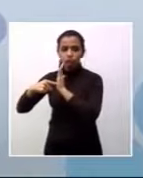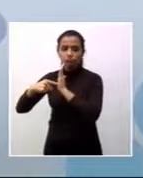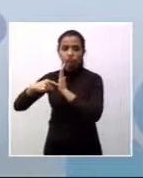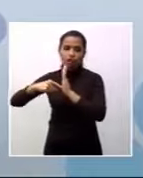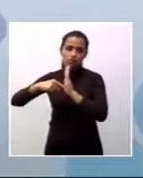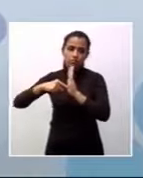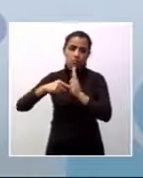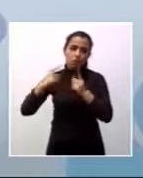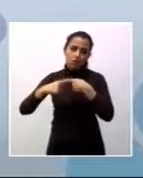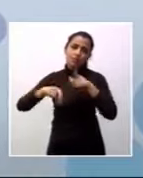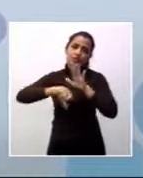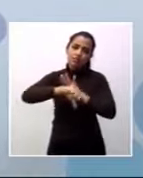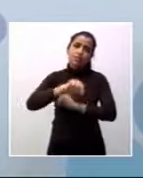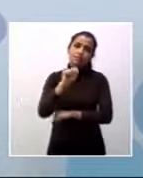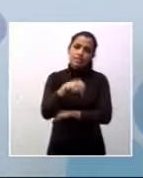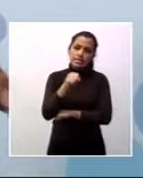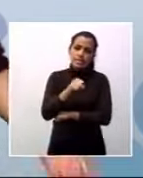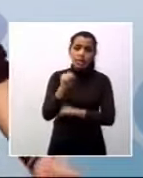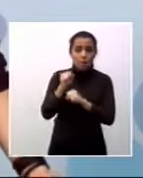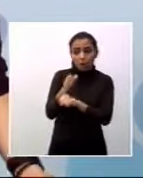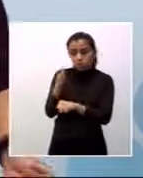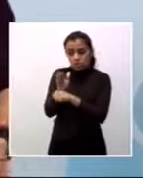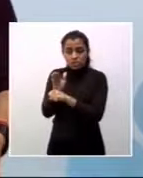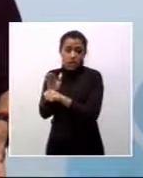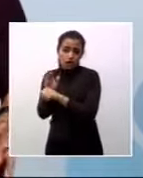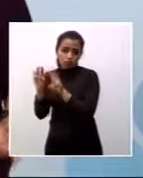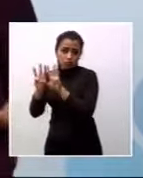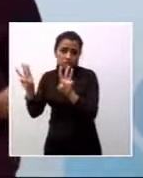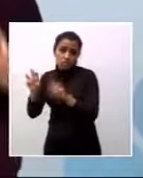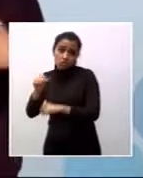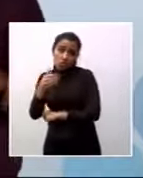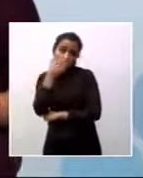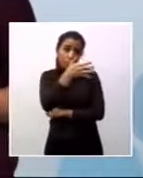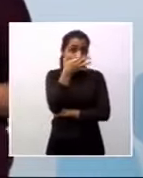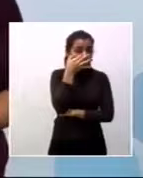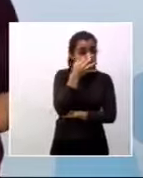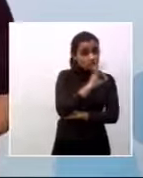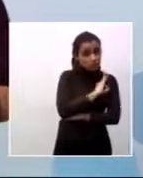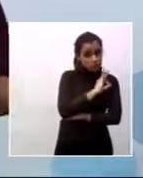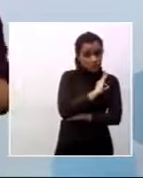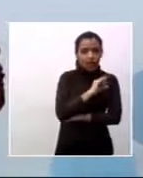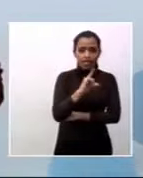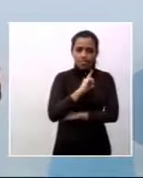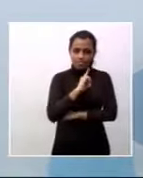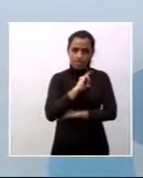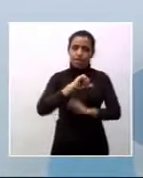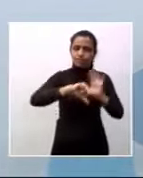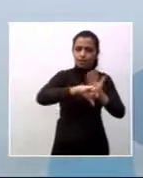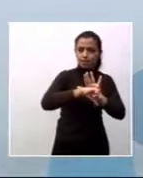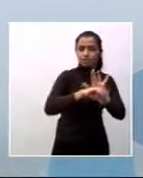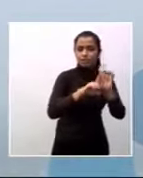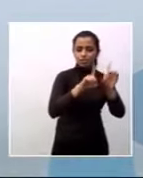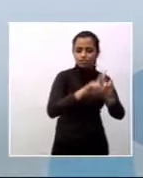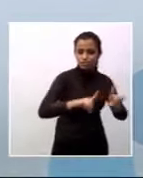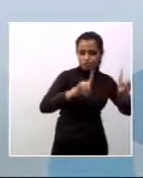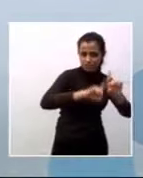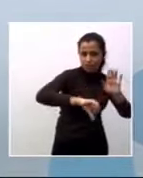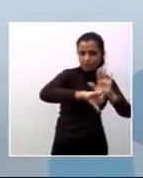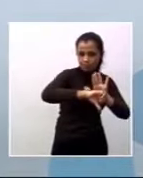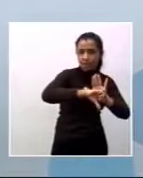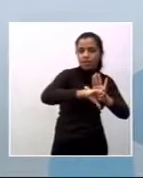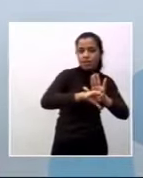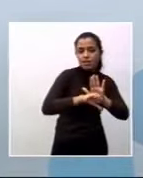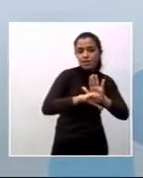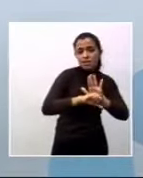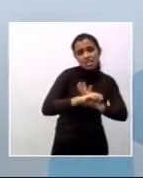denunciar essa pessoa tanto para o próprio site quanto numa delegacia né aqui em são paulo a gente tem a delegacia de crimes digitais e mais na sua